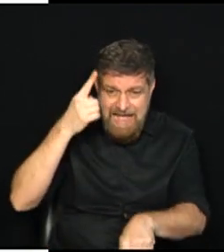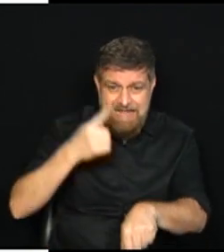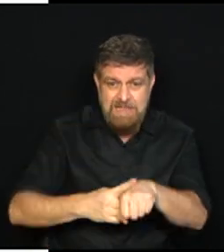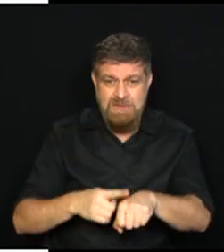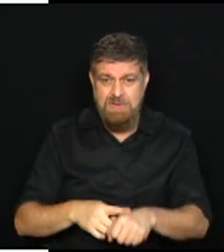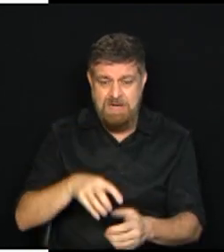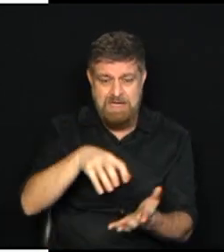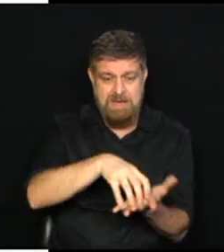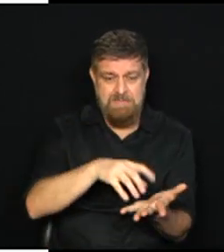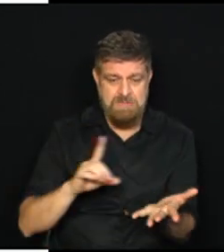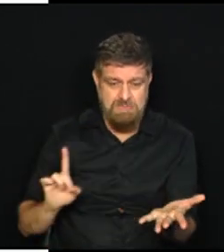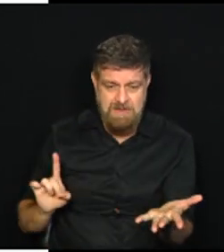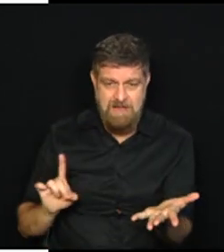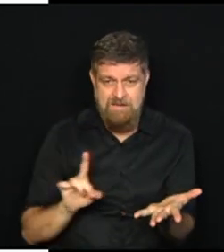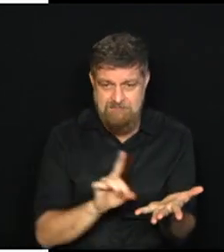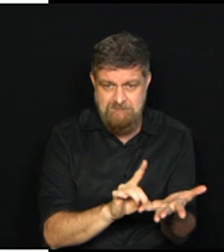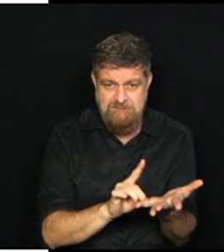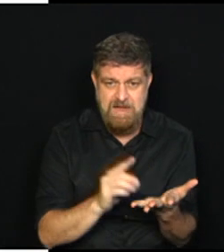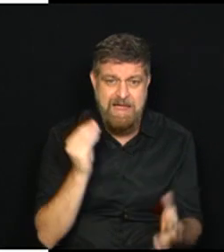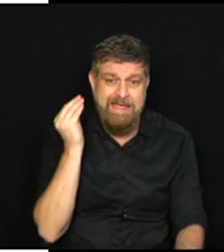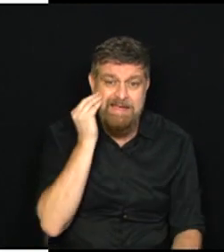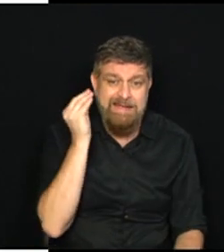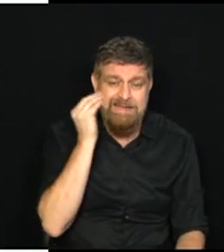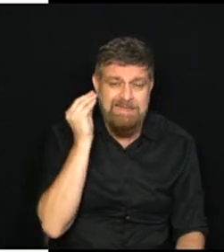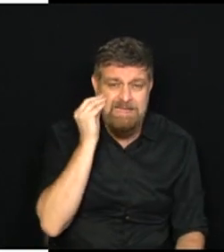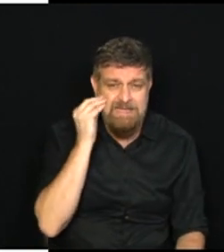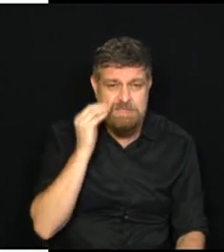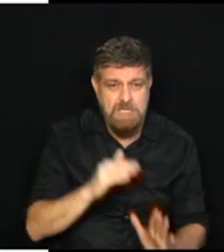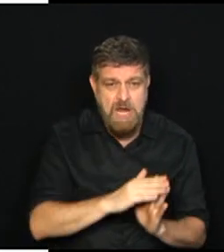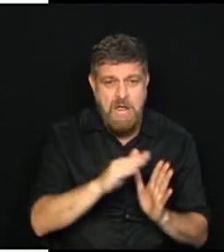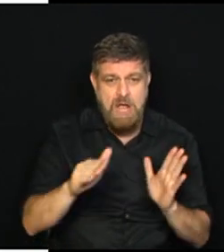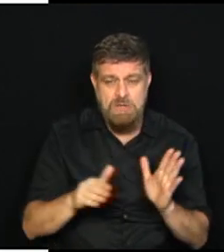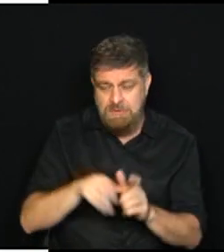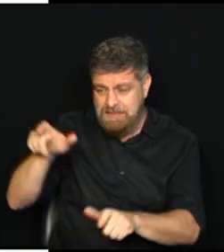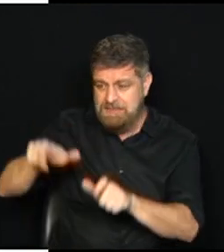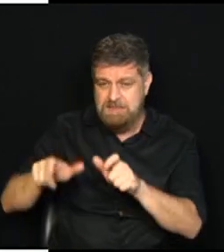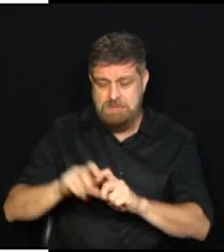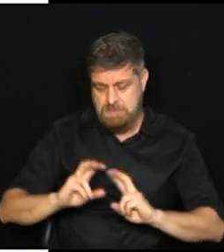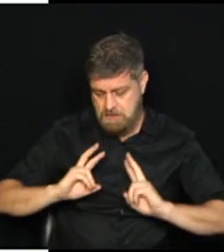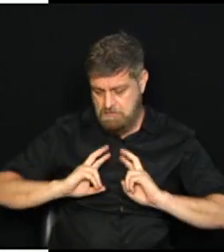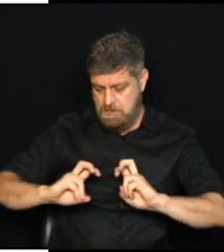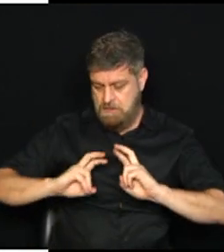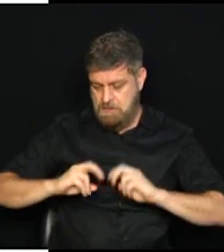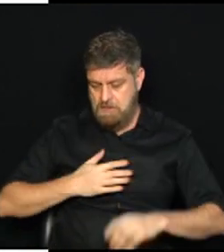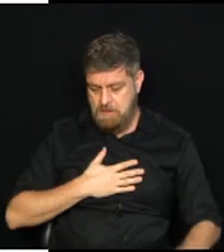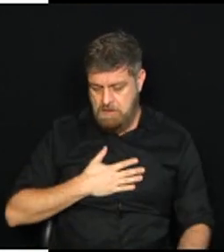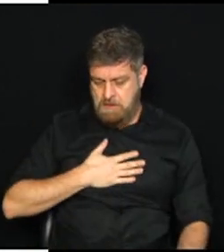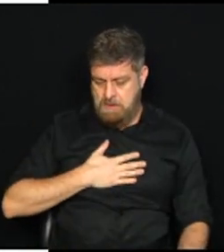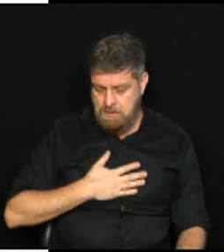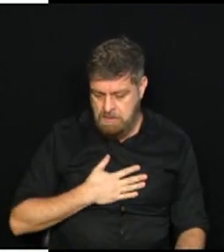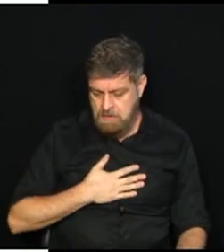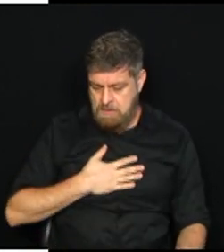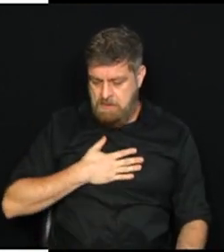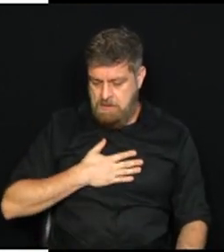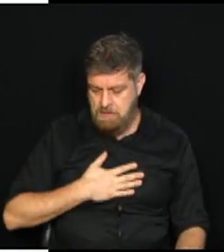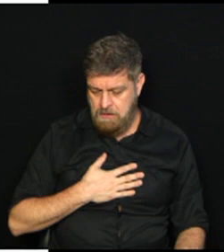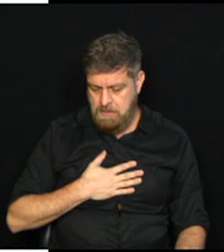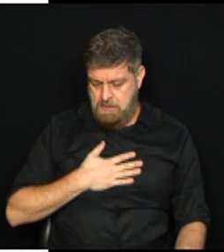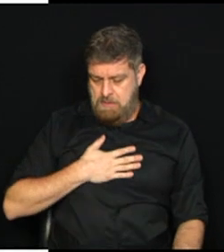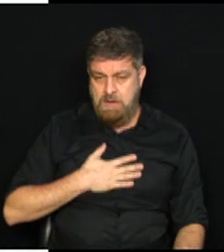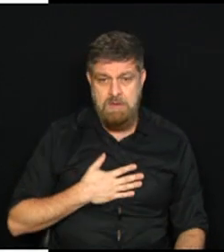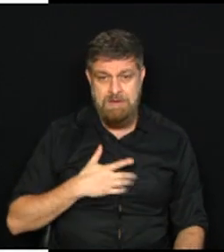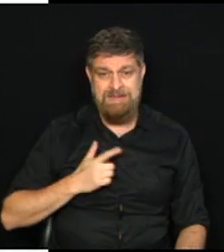no laboratório. Todos os sintomáticos respiratórios, mesmo que oligossintomáticos, com